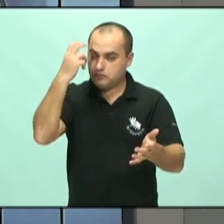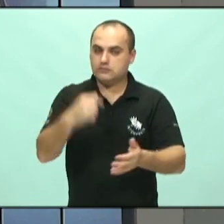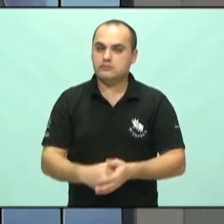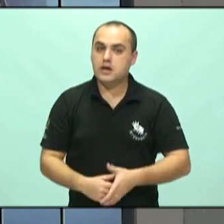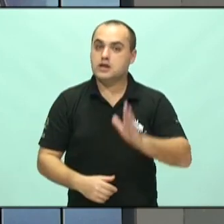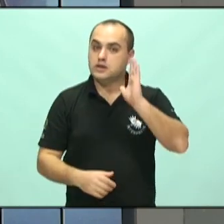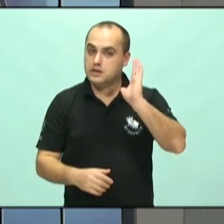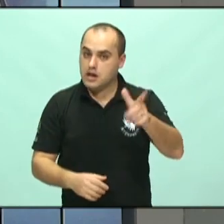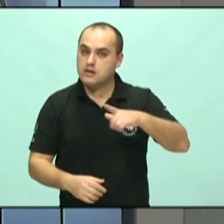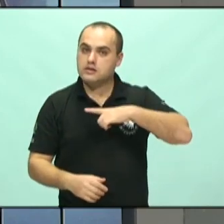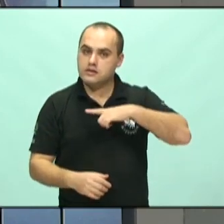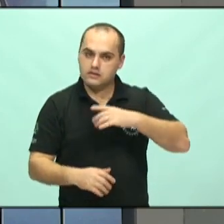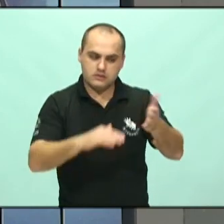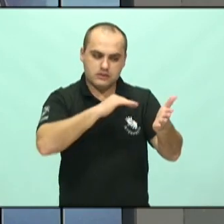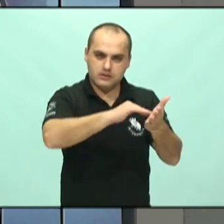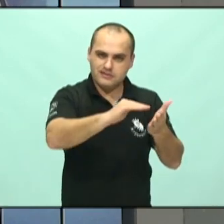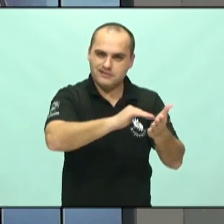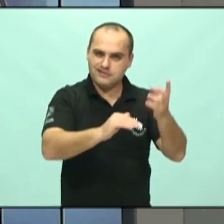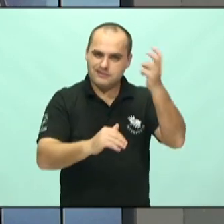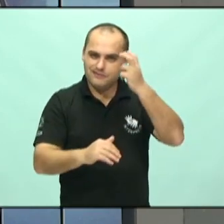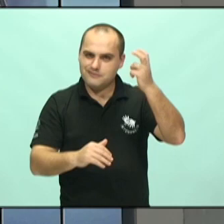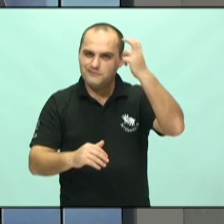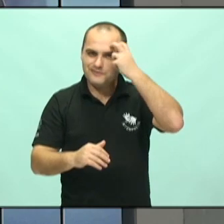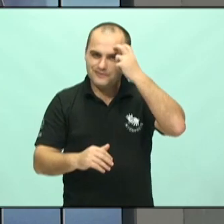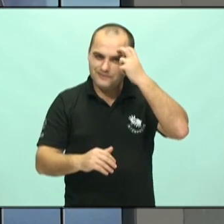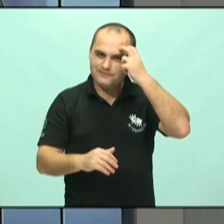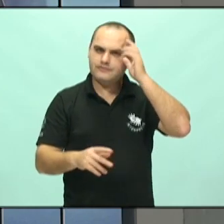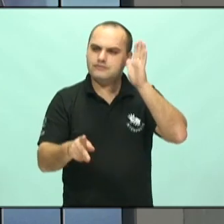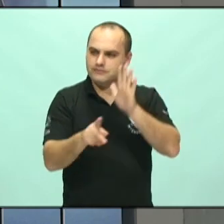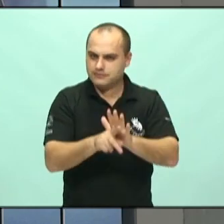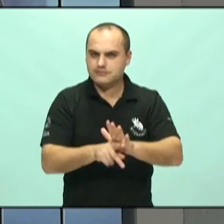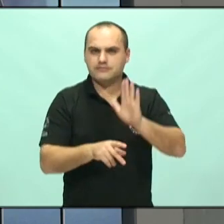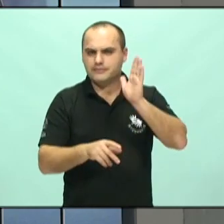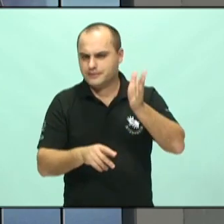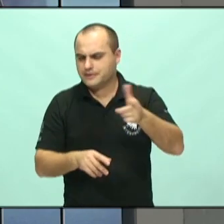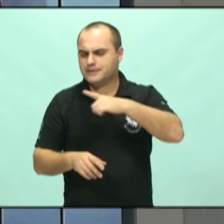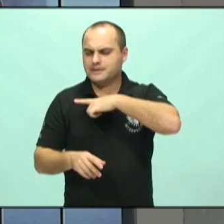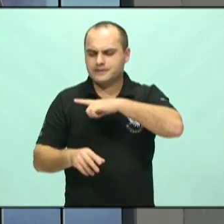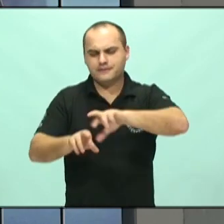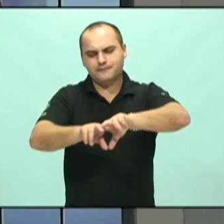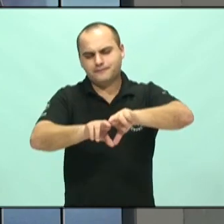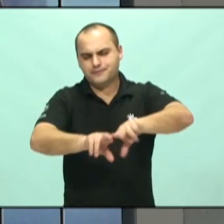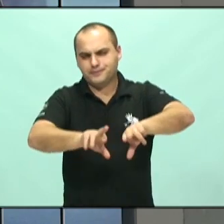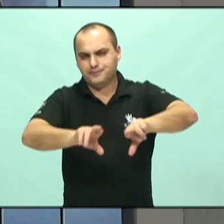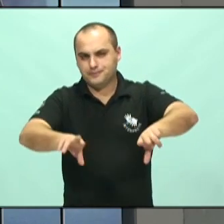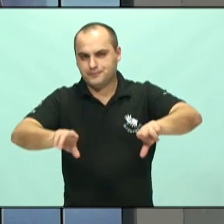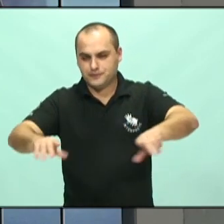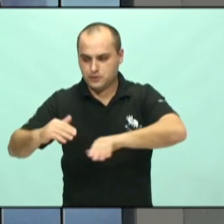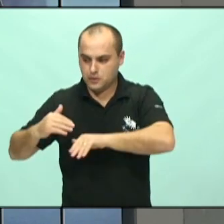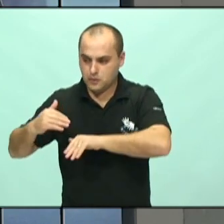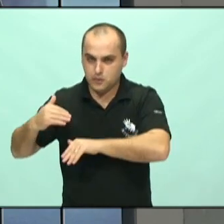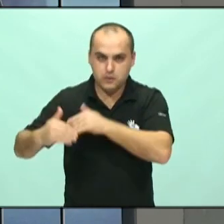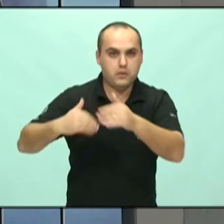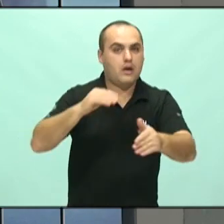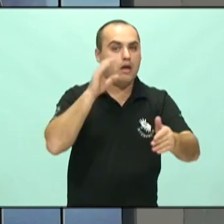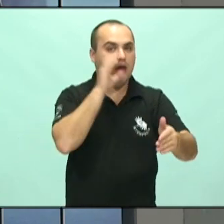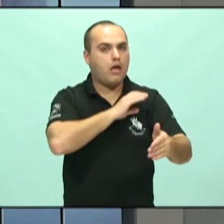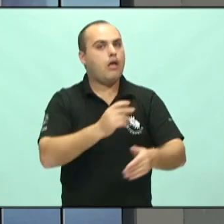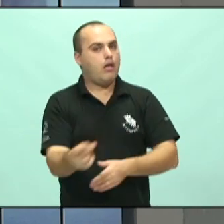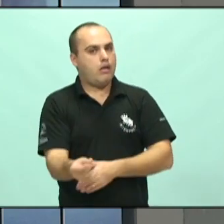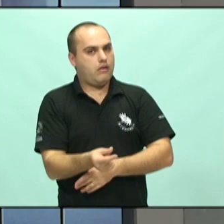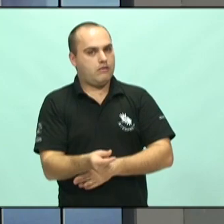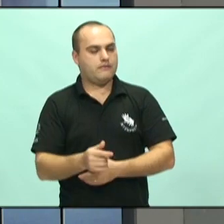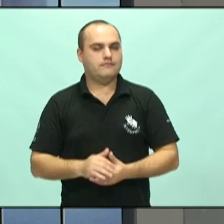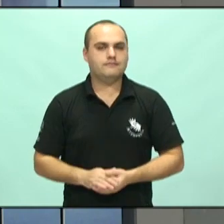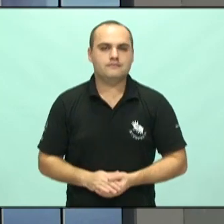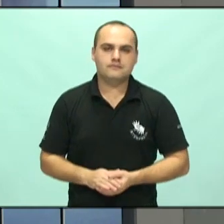cultural, né, a própria questão de um prédio para isso. Então, já tinham vários avanços, assim, né? Mas